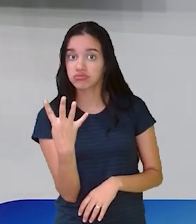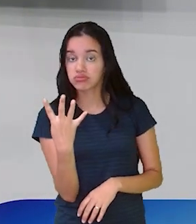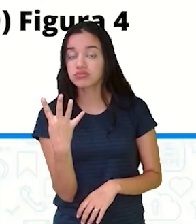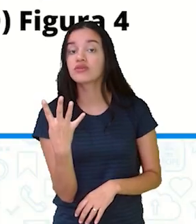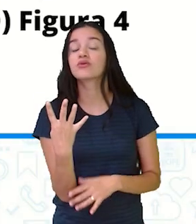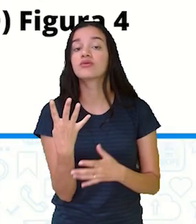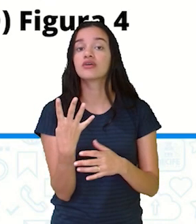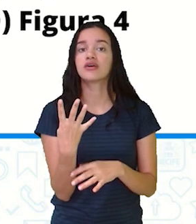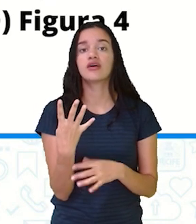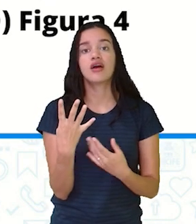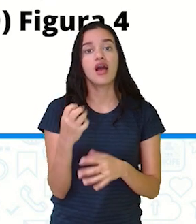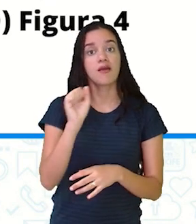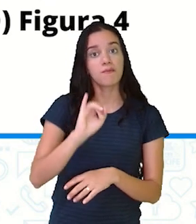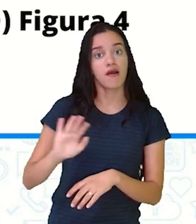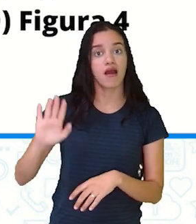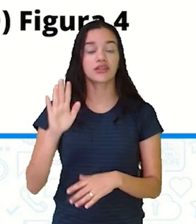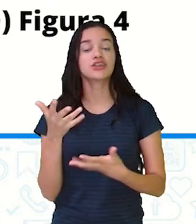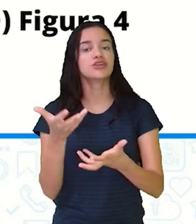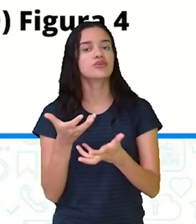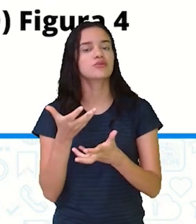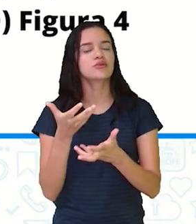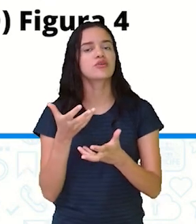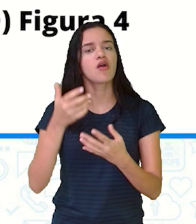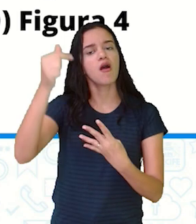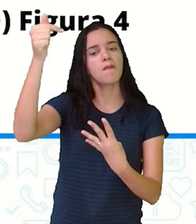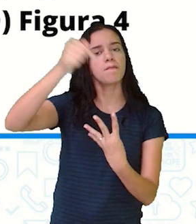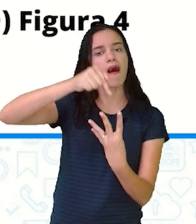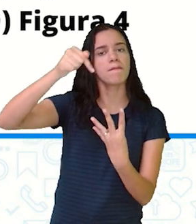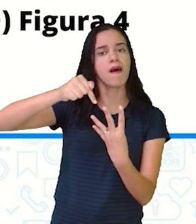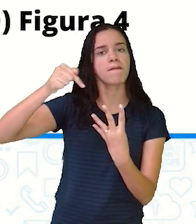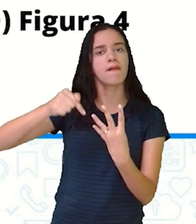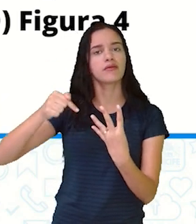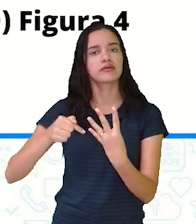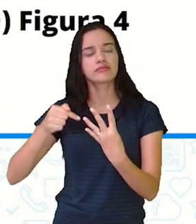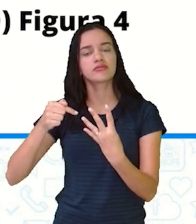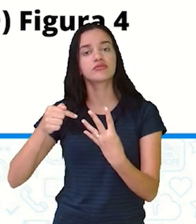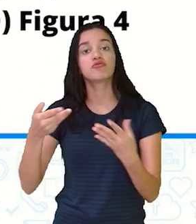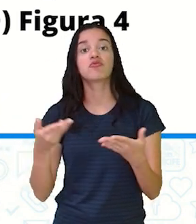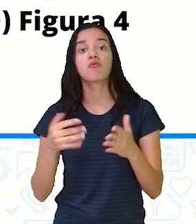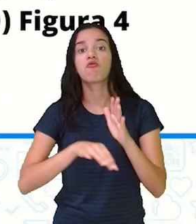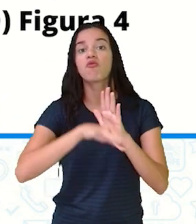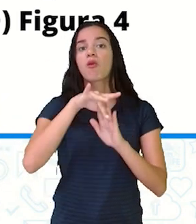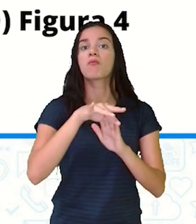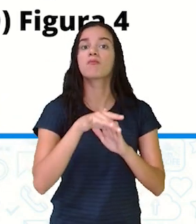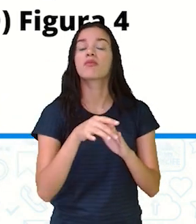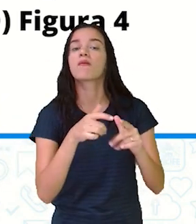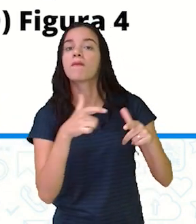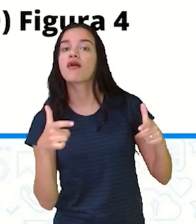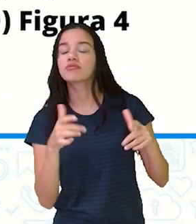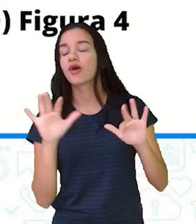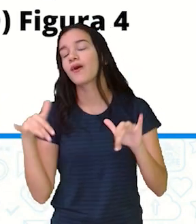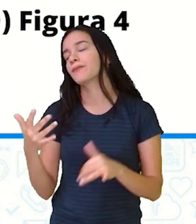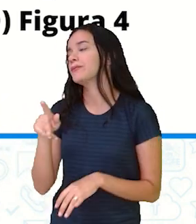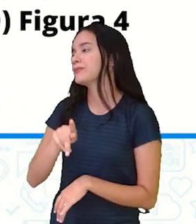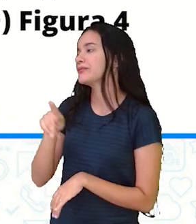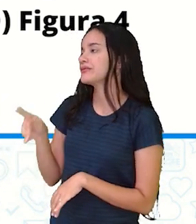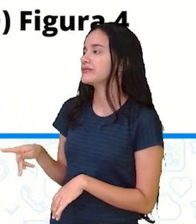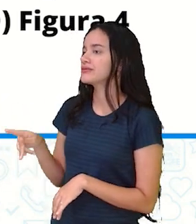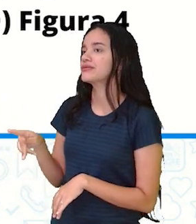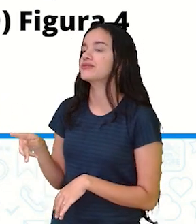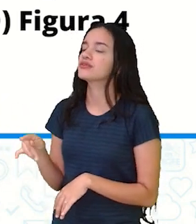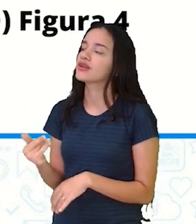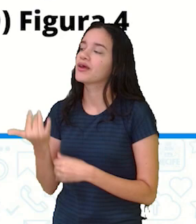eu quero que você me diga qual tem o maior volume. Tranquilo? Professora